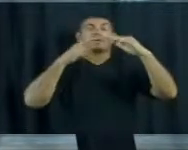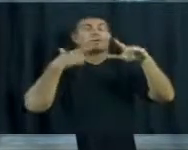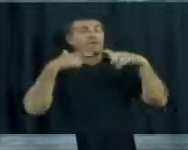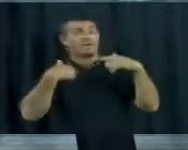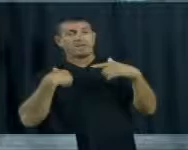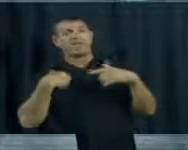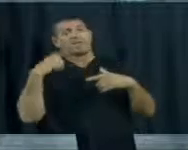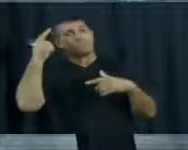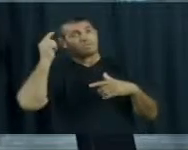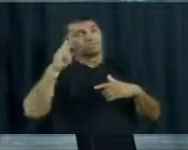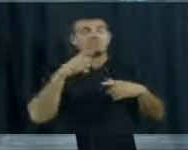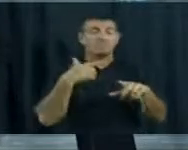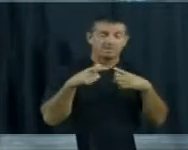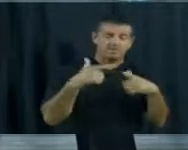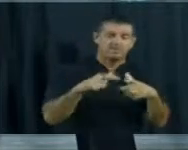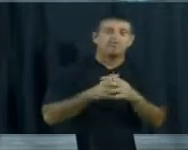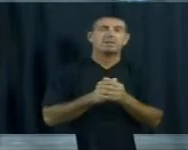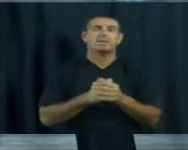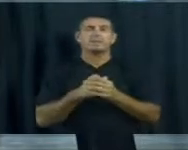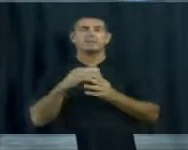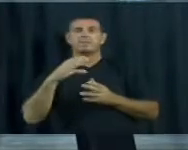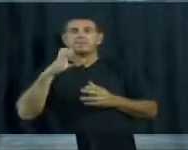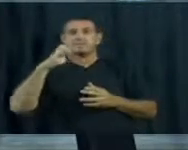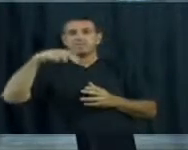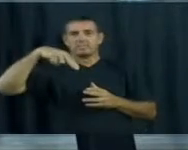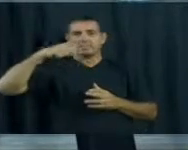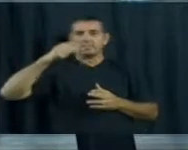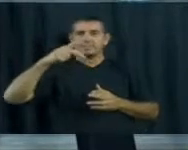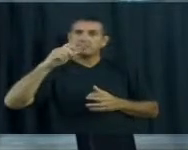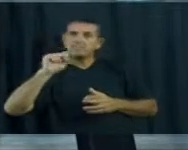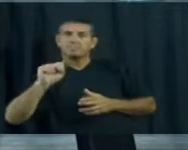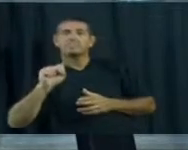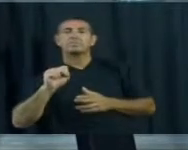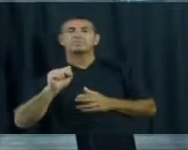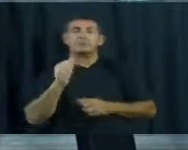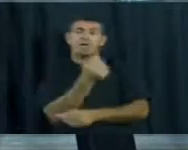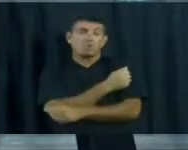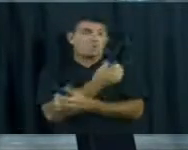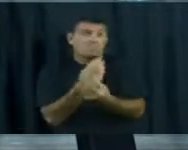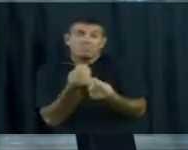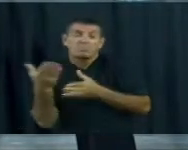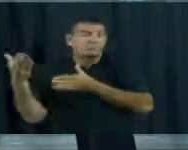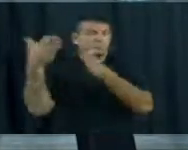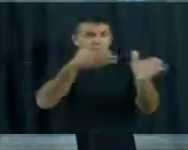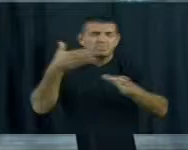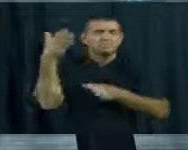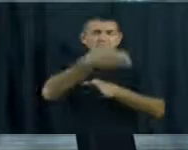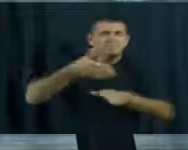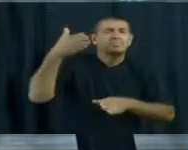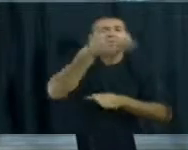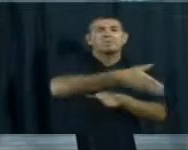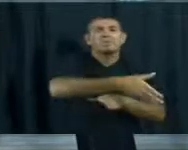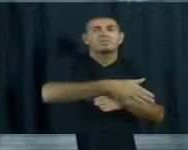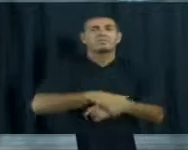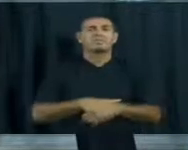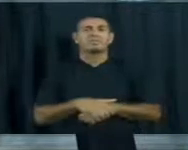essa atividade pedagógica para os nossos alunos. A gente recebia muitos alunos ali que realmente eram trazidos